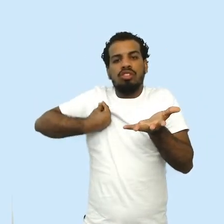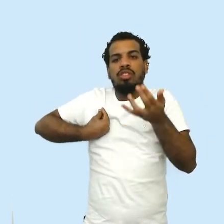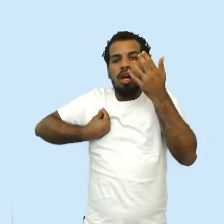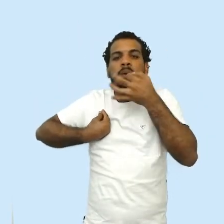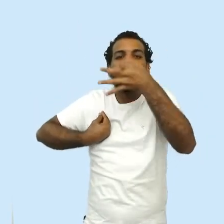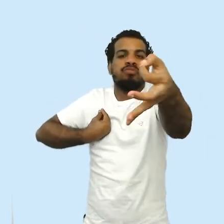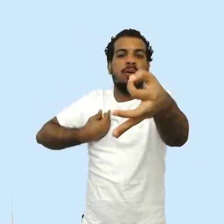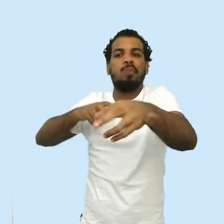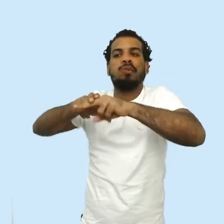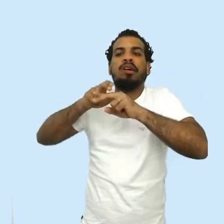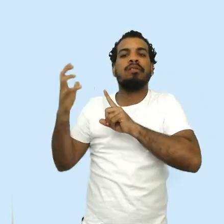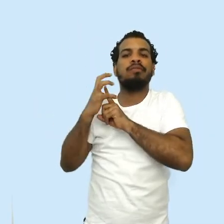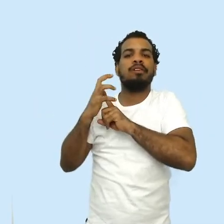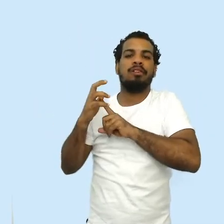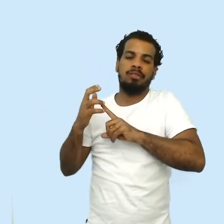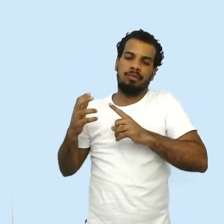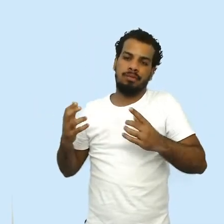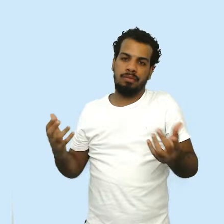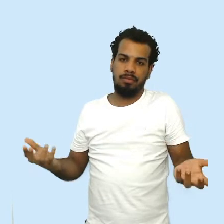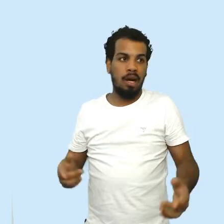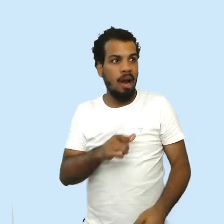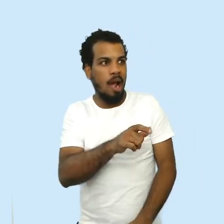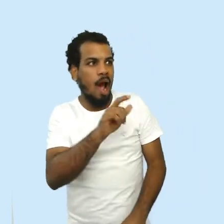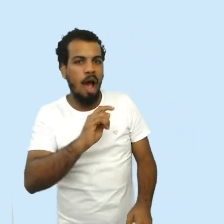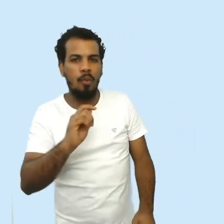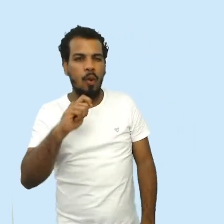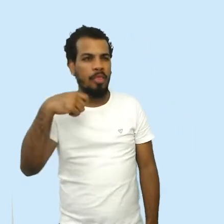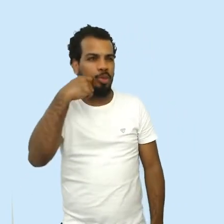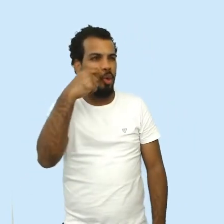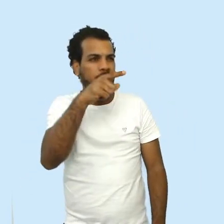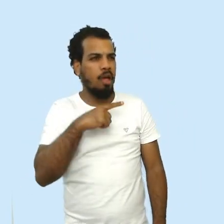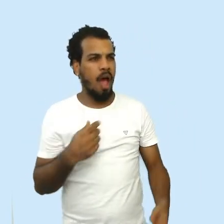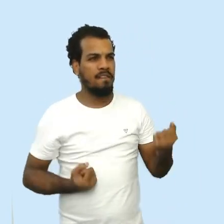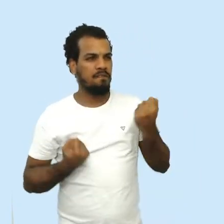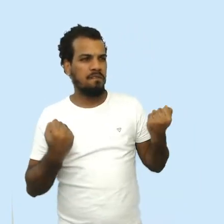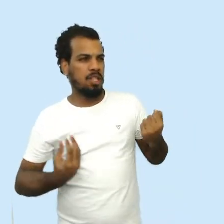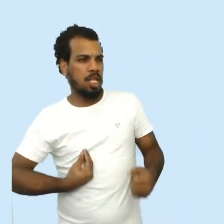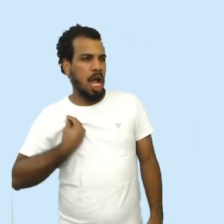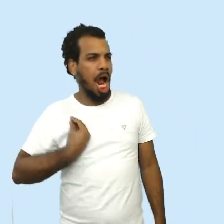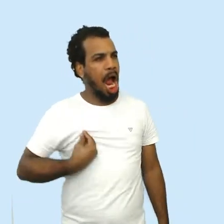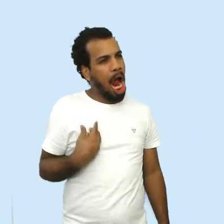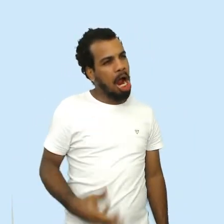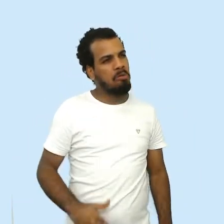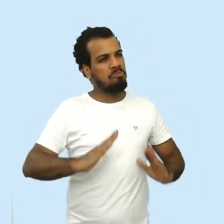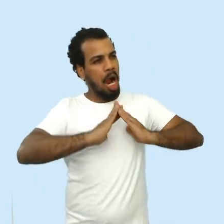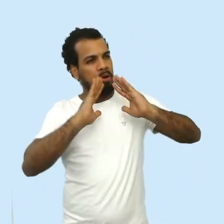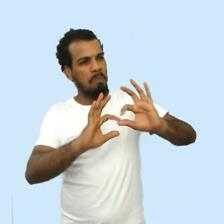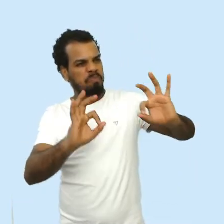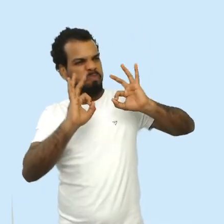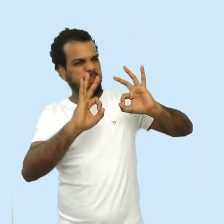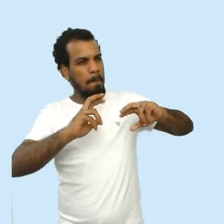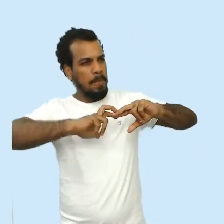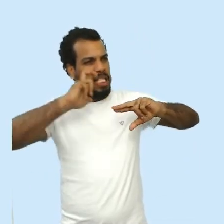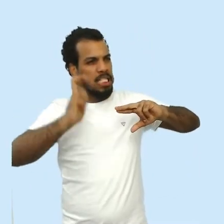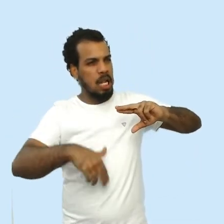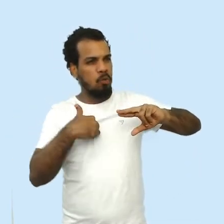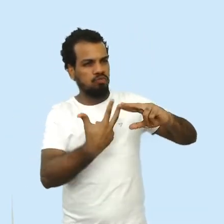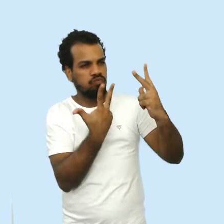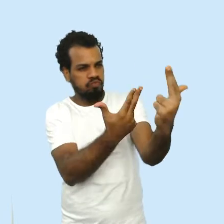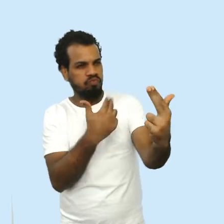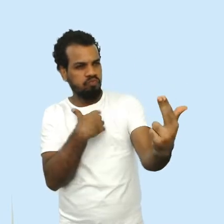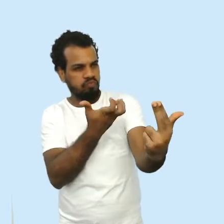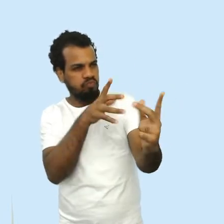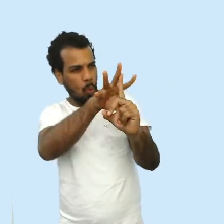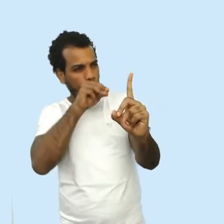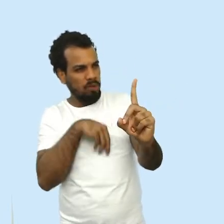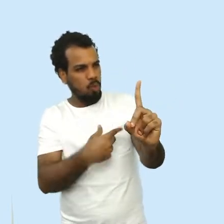Ah, eu quero ter o modelo de vida daquele ator da TV, que ele tem um carro, ele tem uma casa, uma mansão, ele tem piscina, tem um